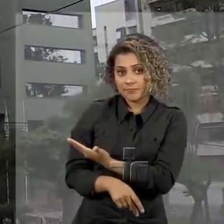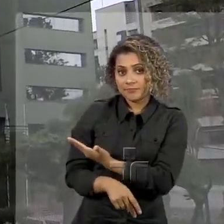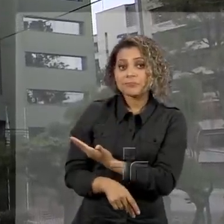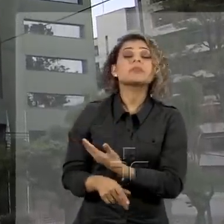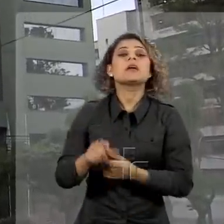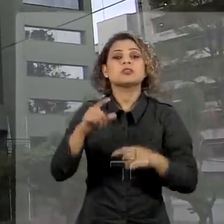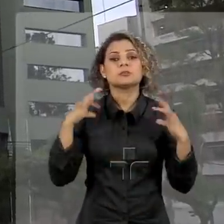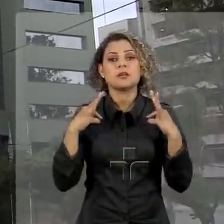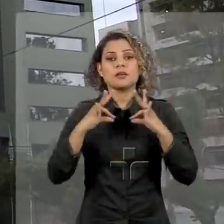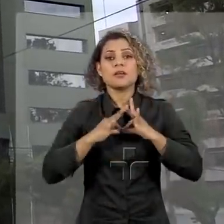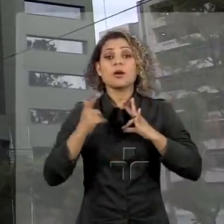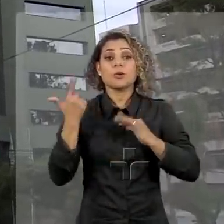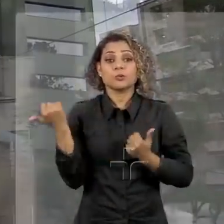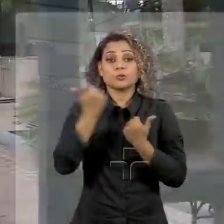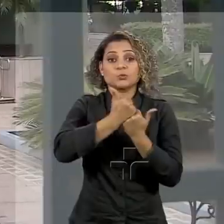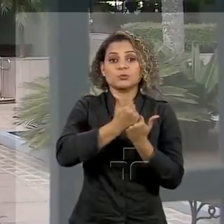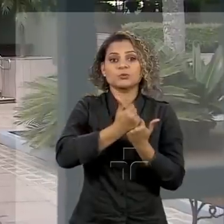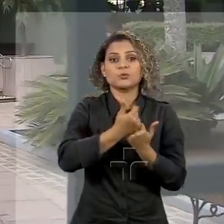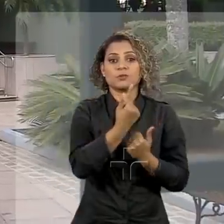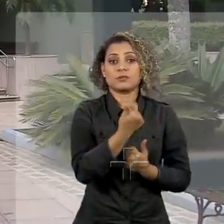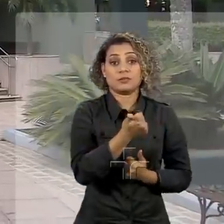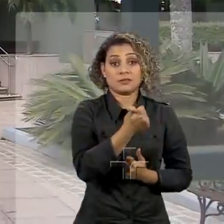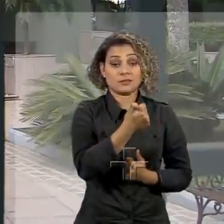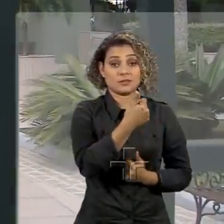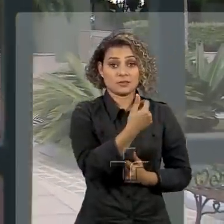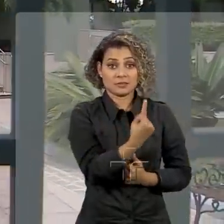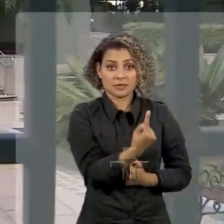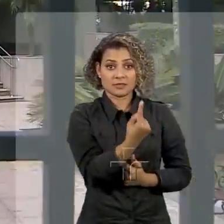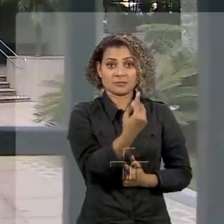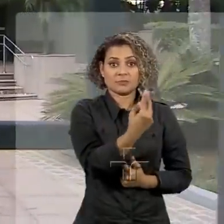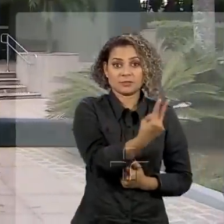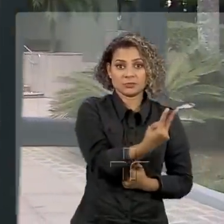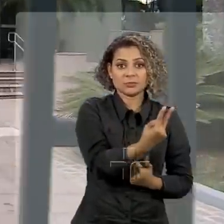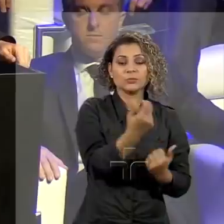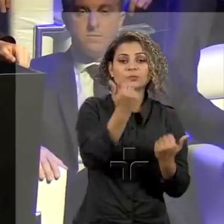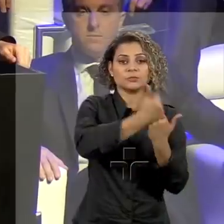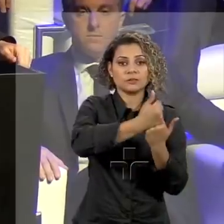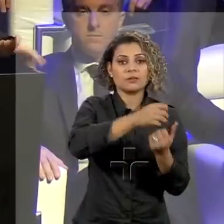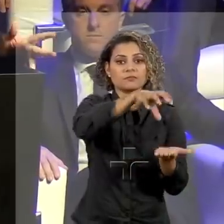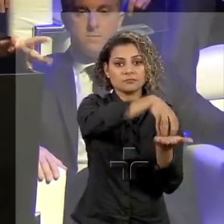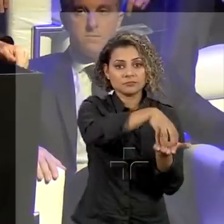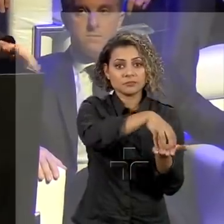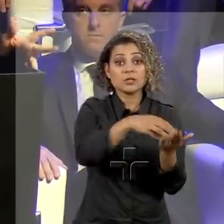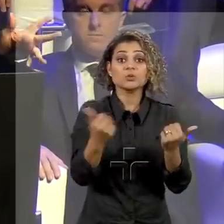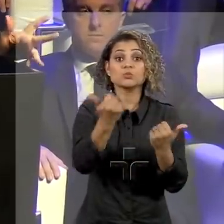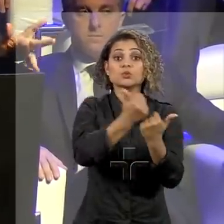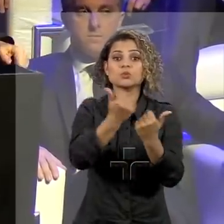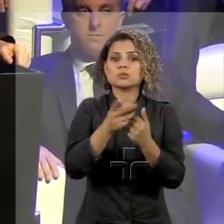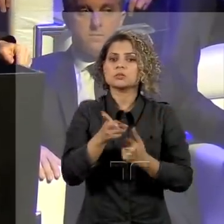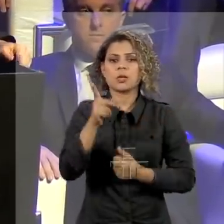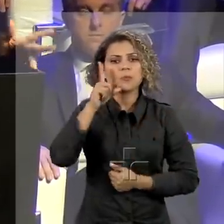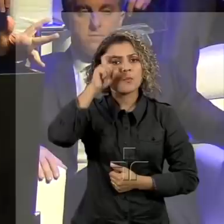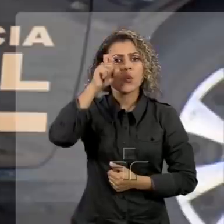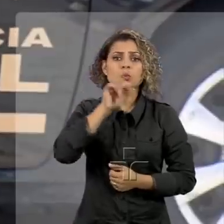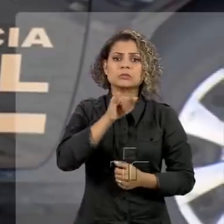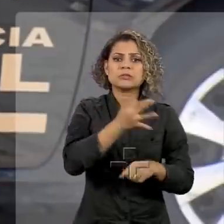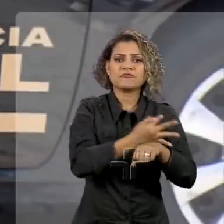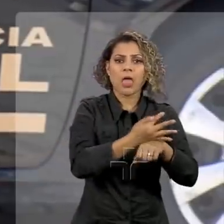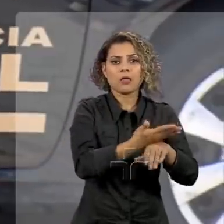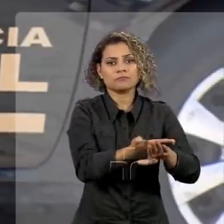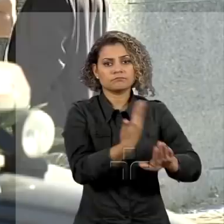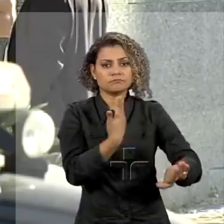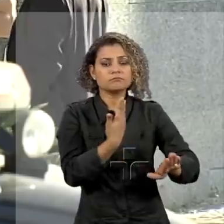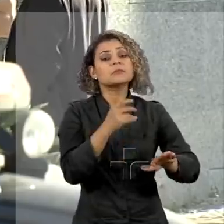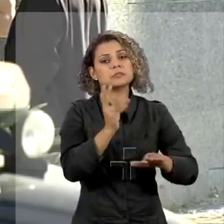foi nomeada substituta na 13ª Vara Federal e assumia os trabalhos quando Moro se ausentava ou estava em férias. Em